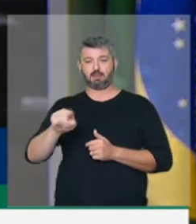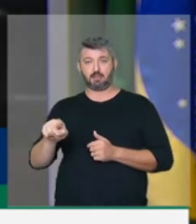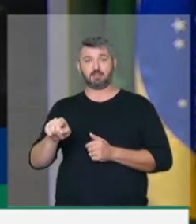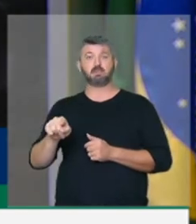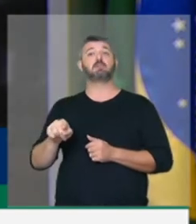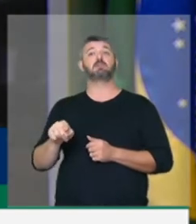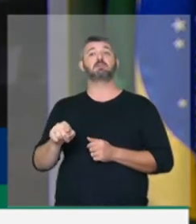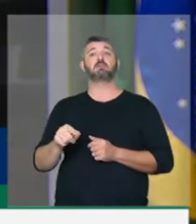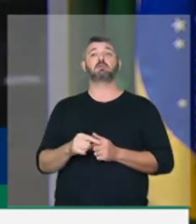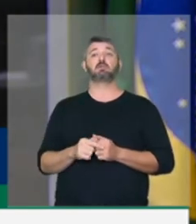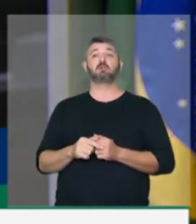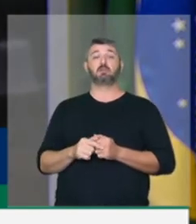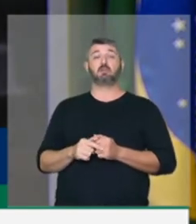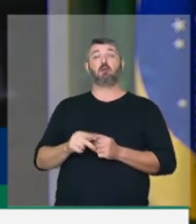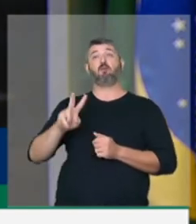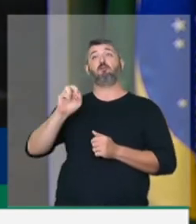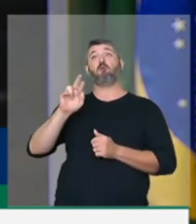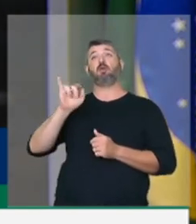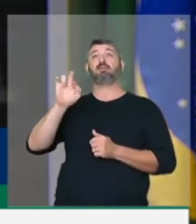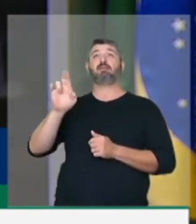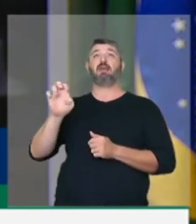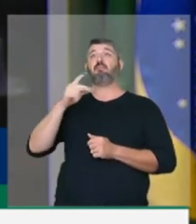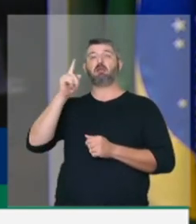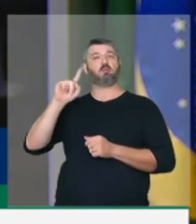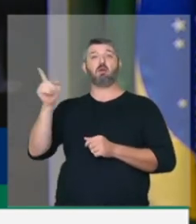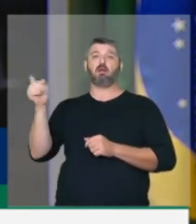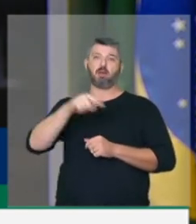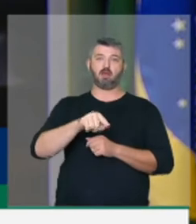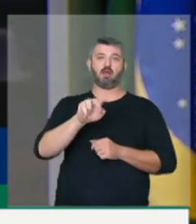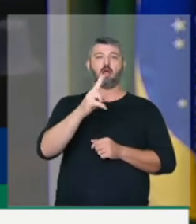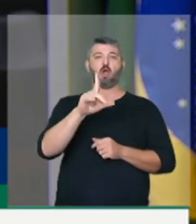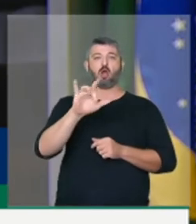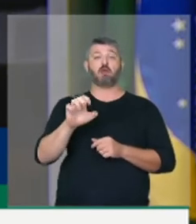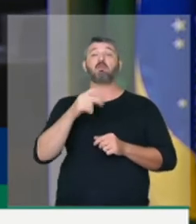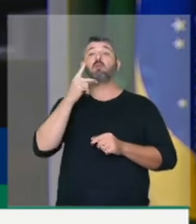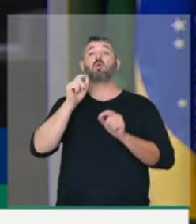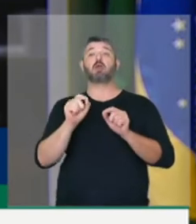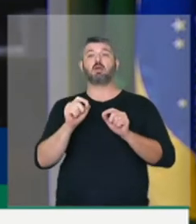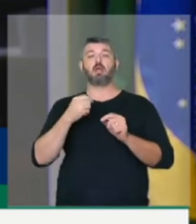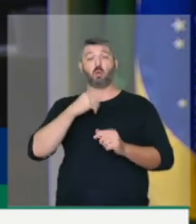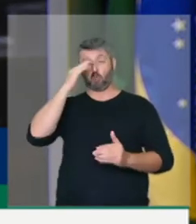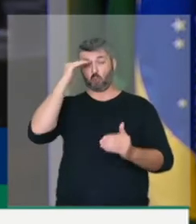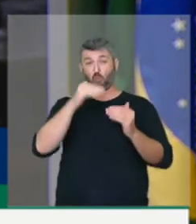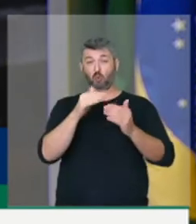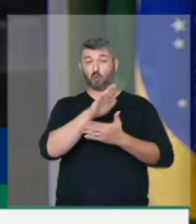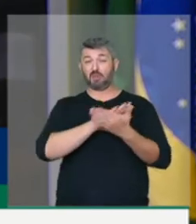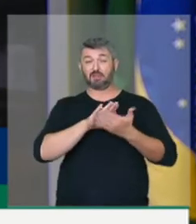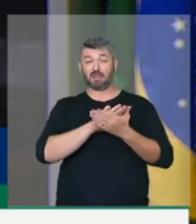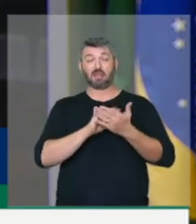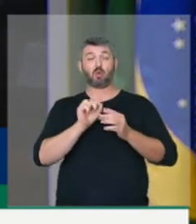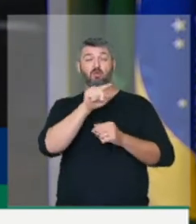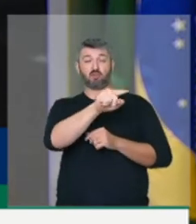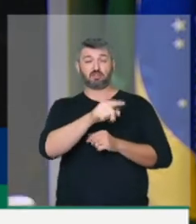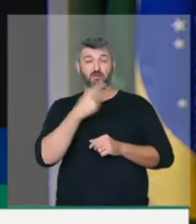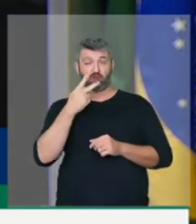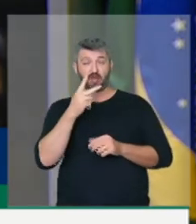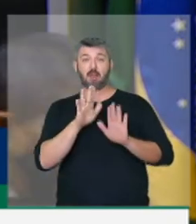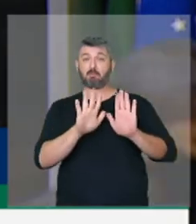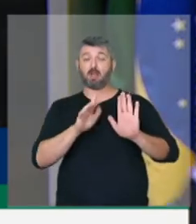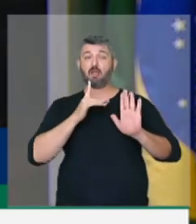foi atribuída a Voltaire, mas foi Evelyn Beatriz Hall, disse: "Não concordo com uma palavra do que dizes,